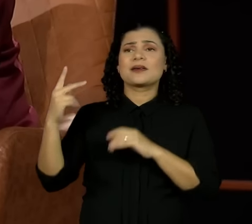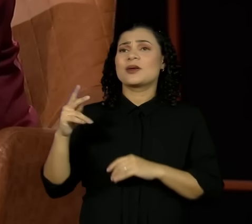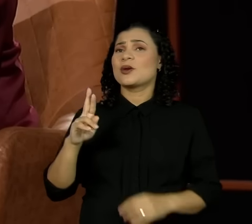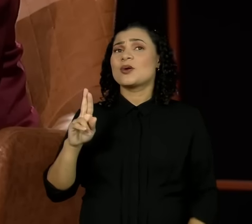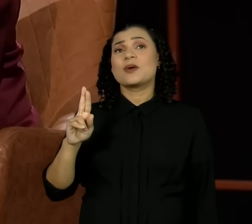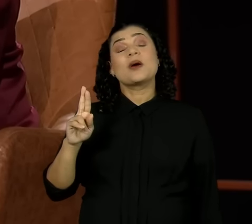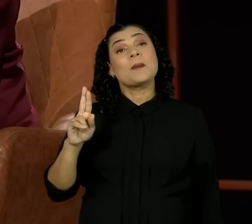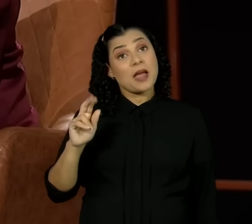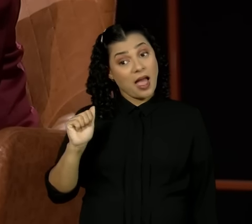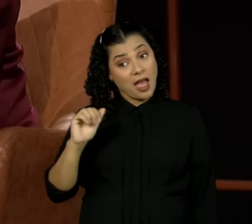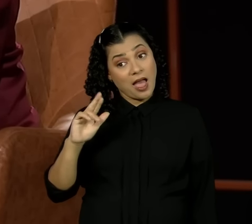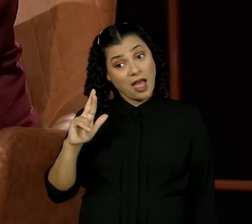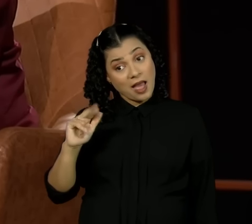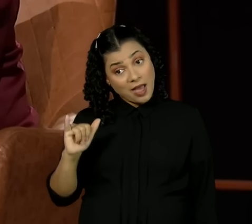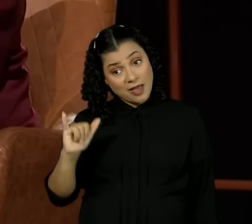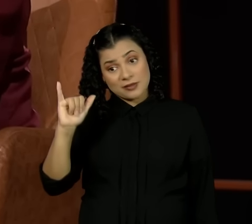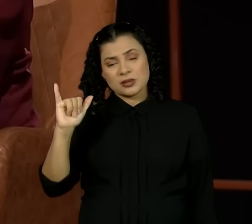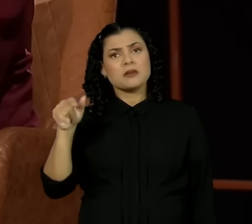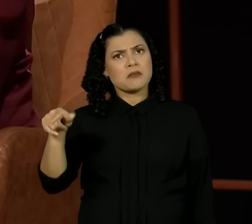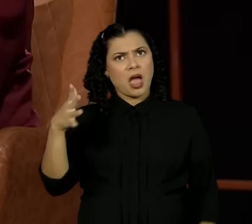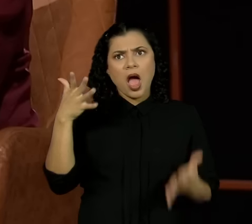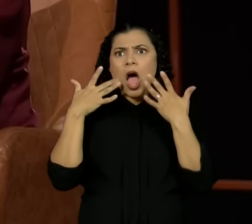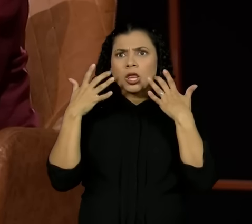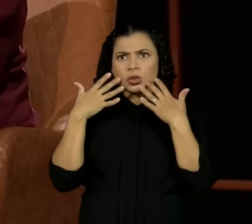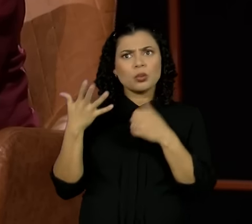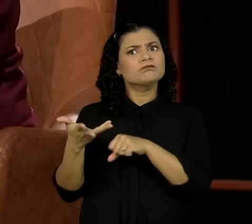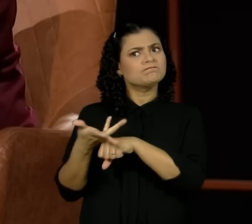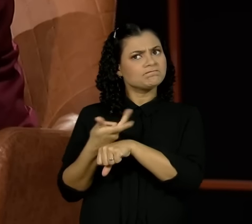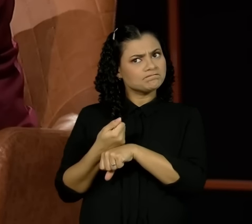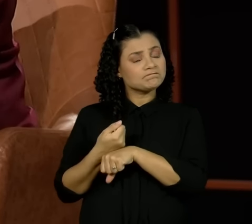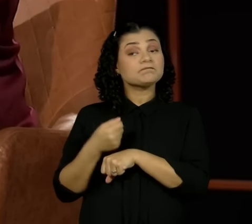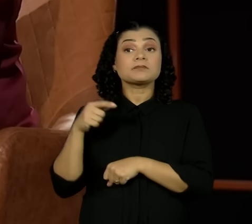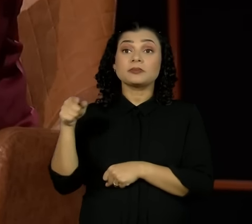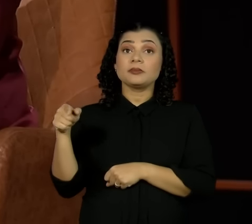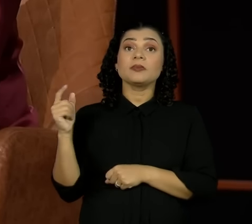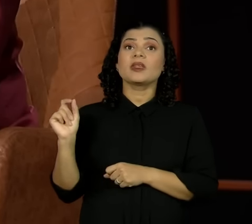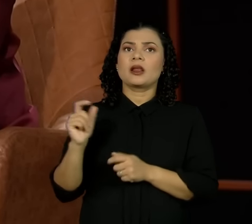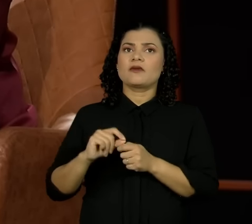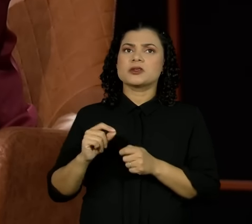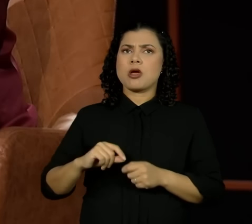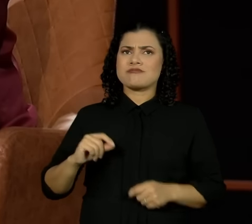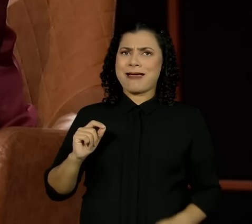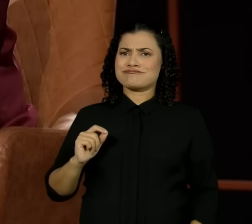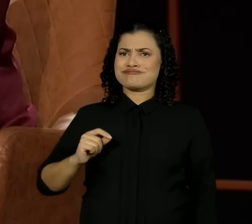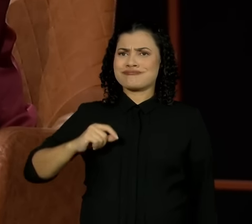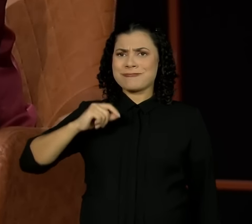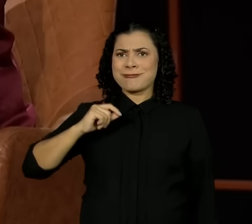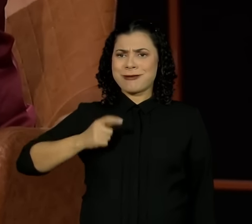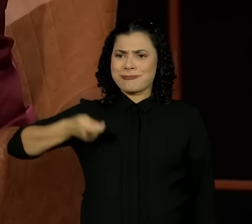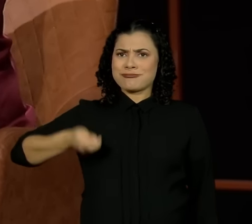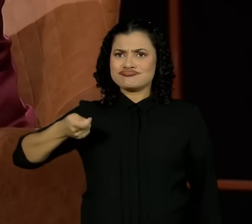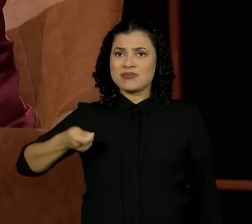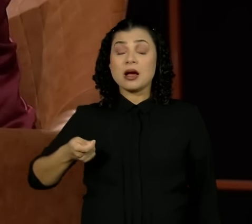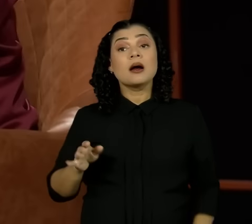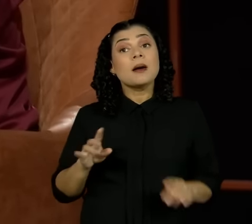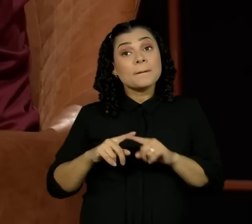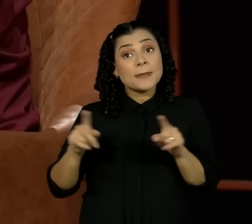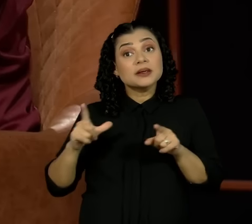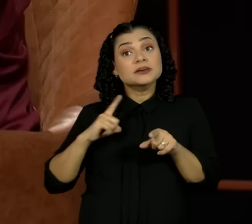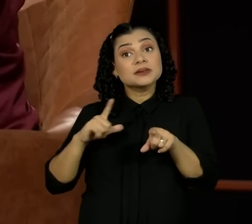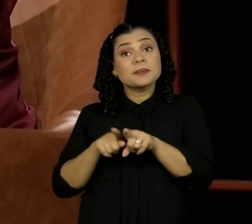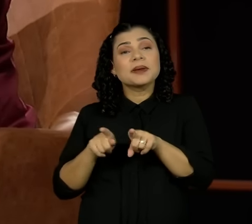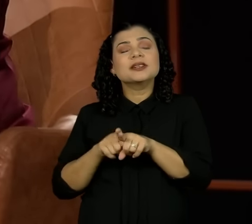assim. Agora, era bom ator. Aí ele fazia, na pena ele fazia o Cabo Rosinha. Cabo Rosinha. Eu era o ordenança